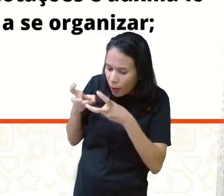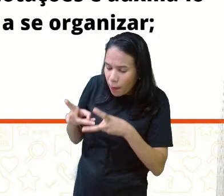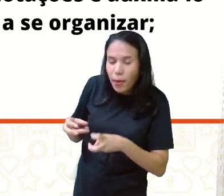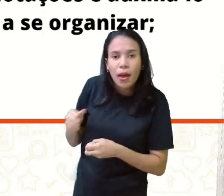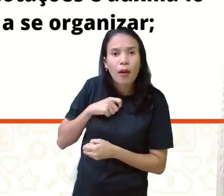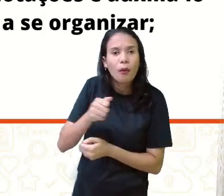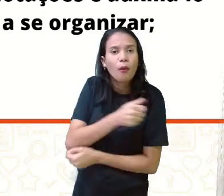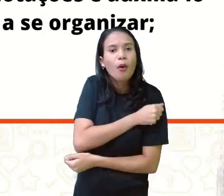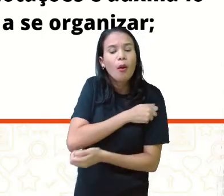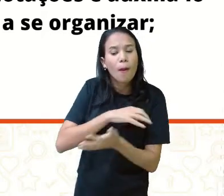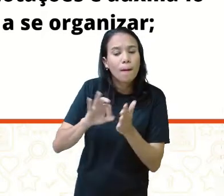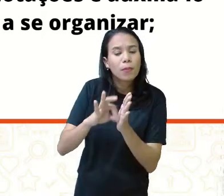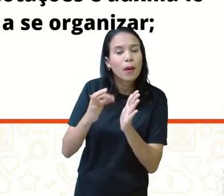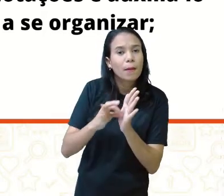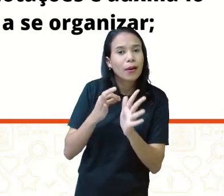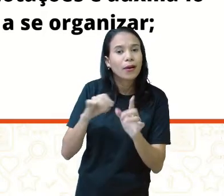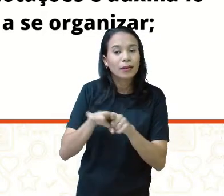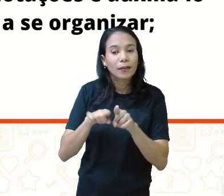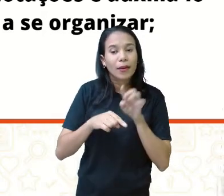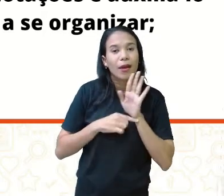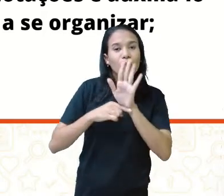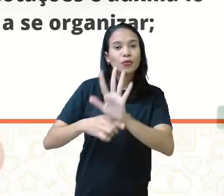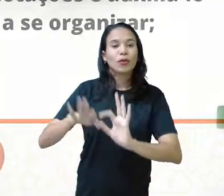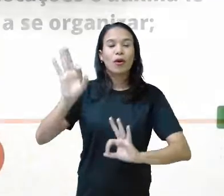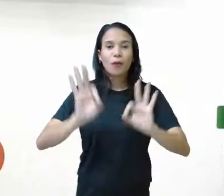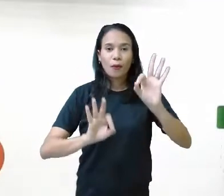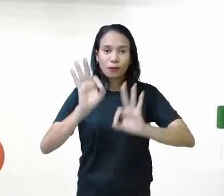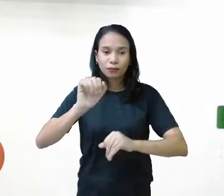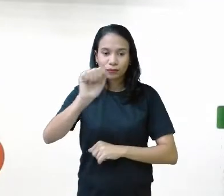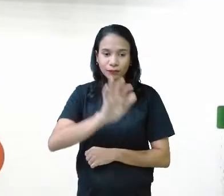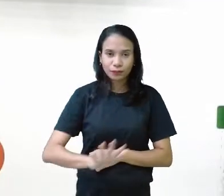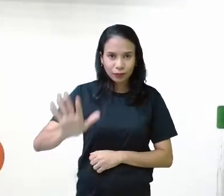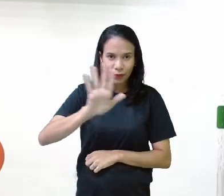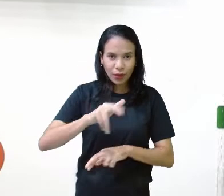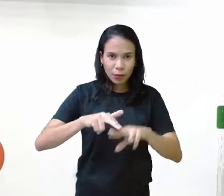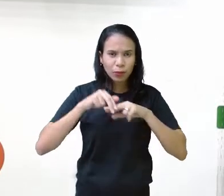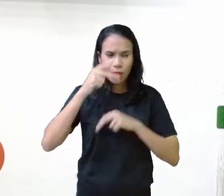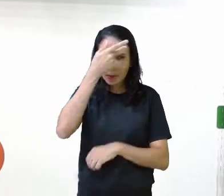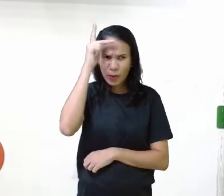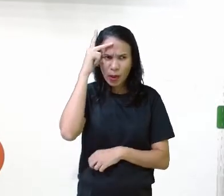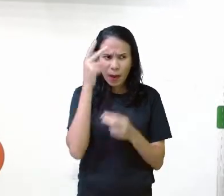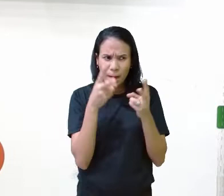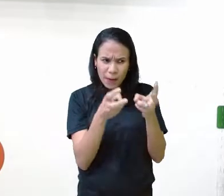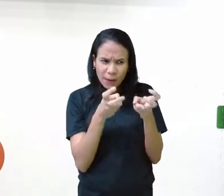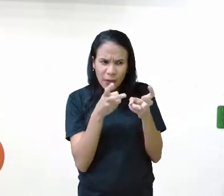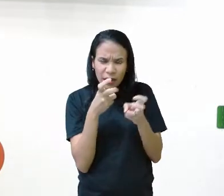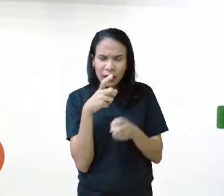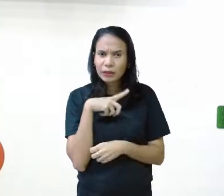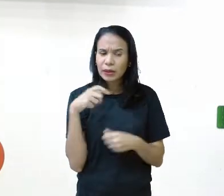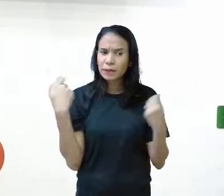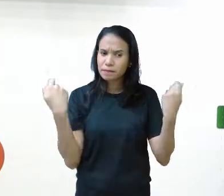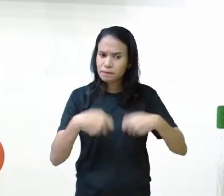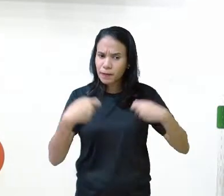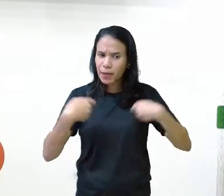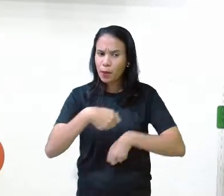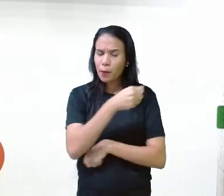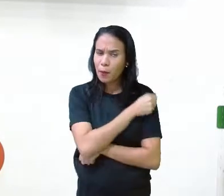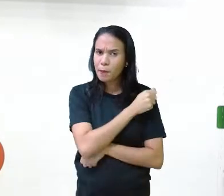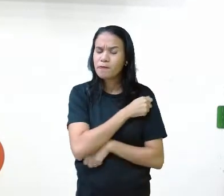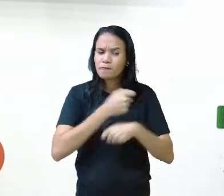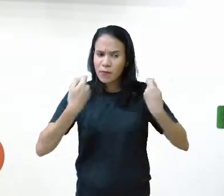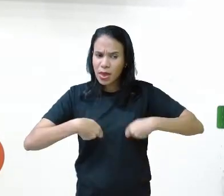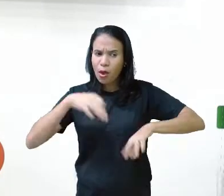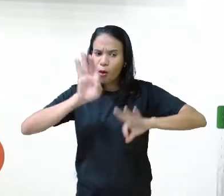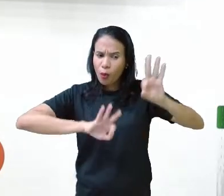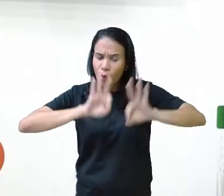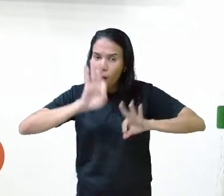e auxiliá-lo a se organizar. Então, se você percebe que ele precisa daquela organização, você